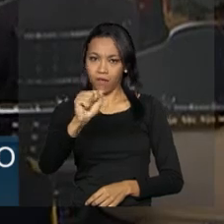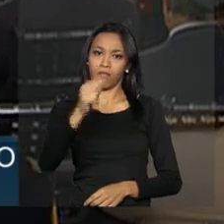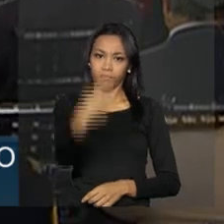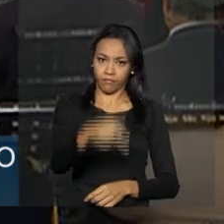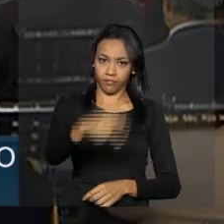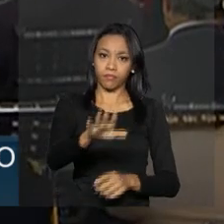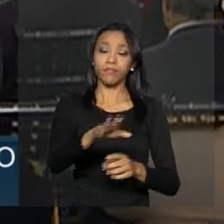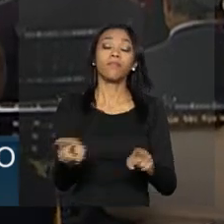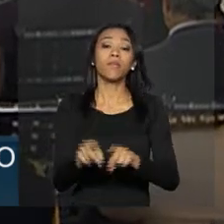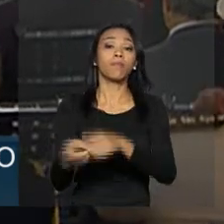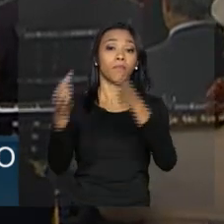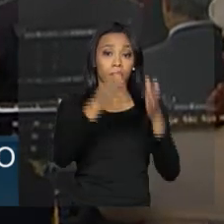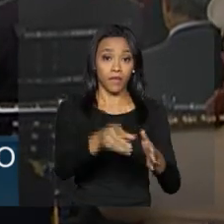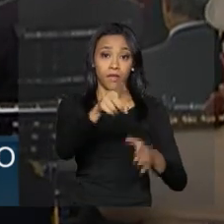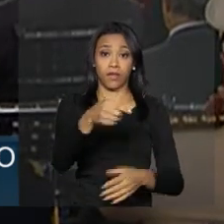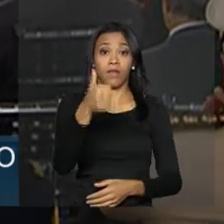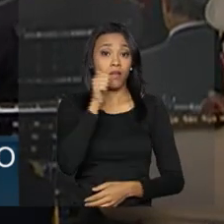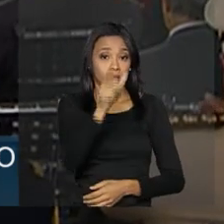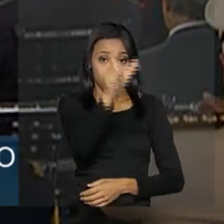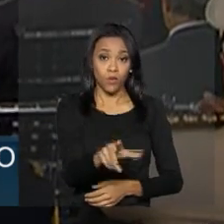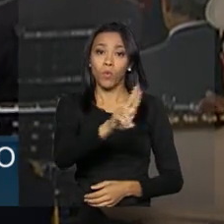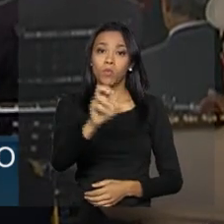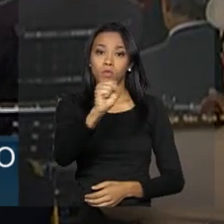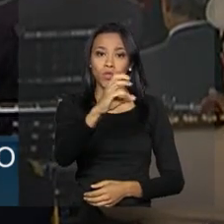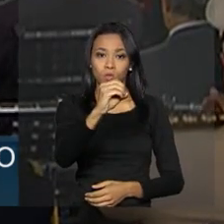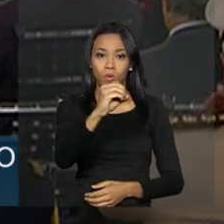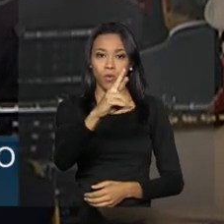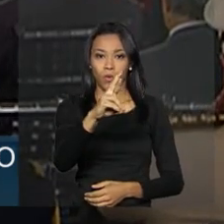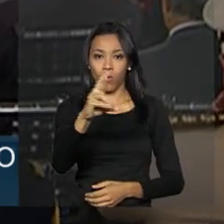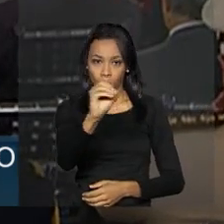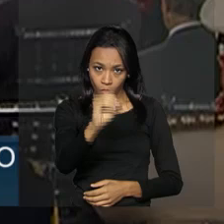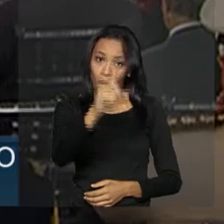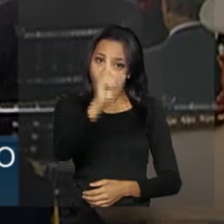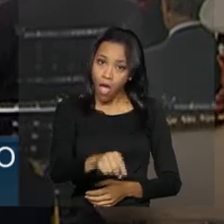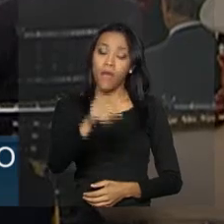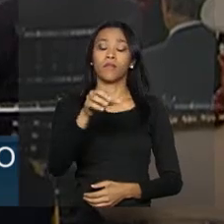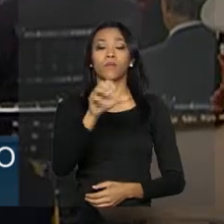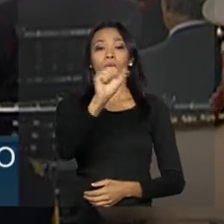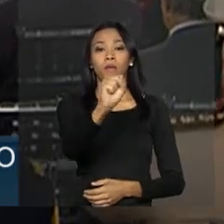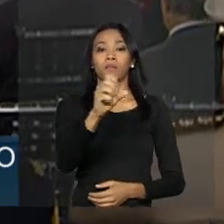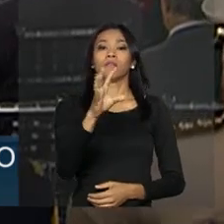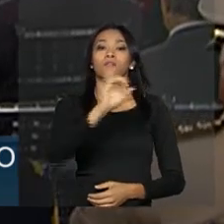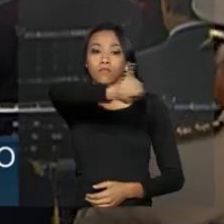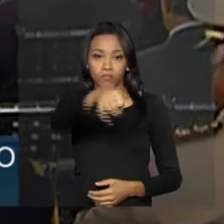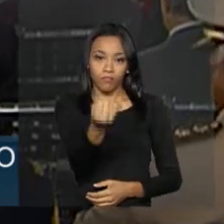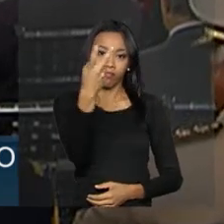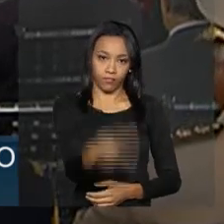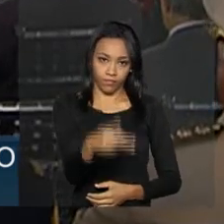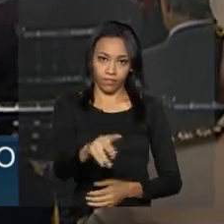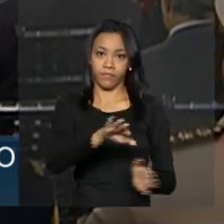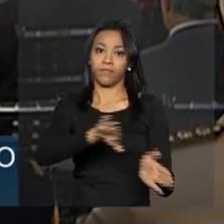Tribunal de Justiça da Bahia, Maria do Socorro Barreto Santiago. O almirante de esquadra, Eduardo Barcelar